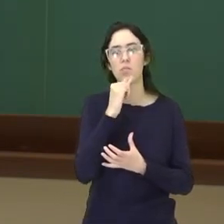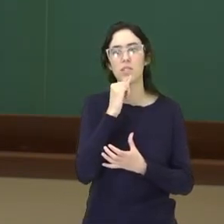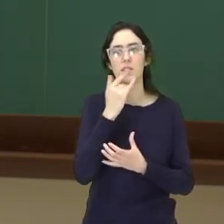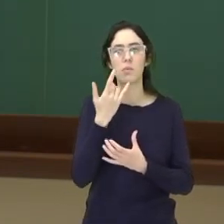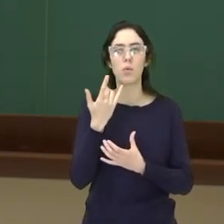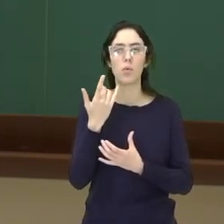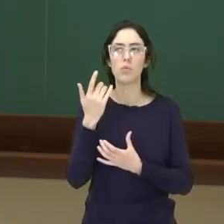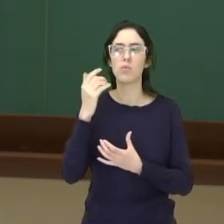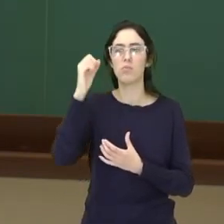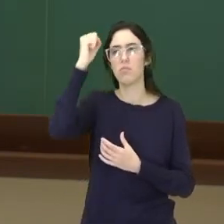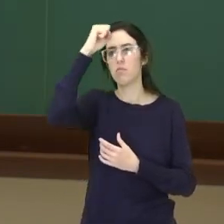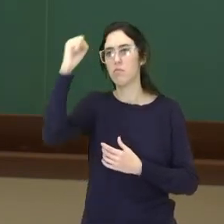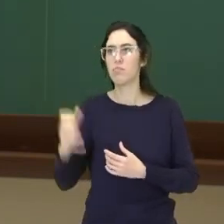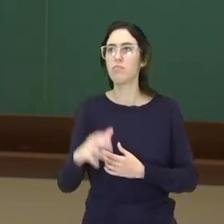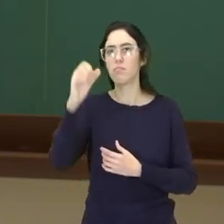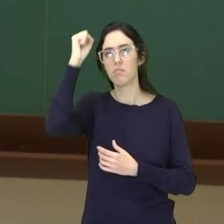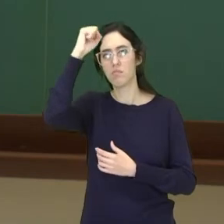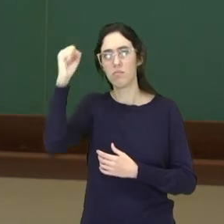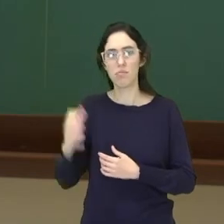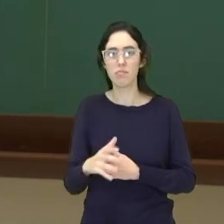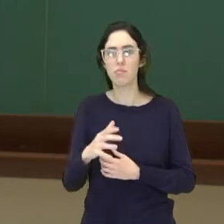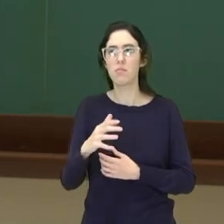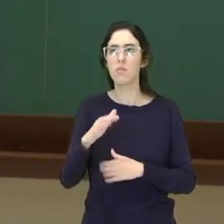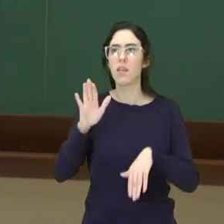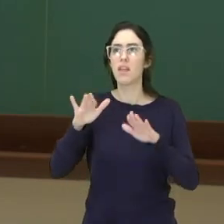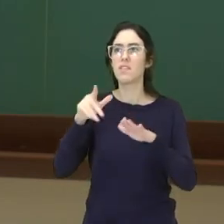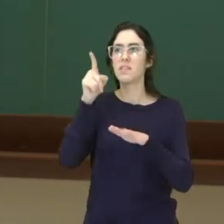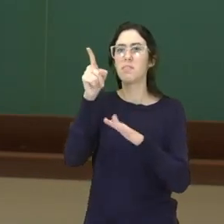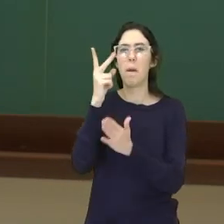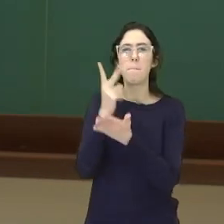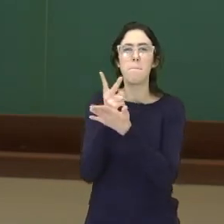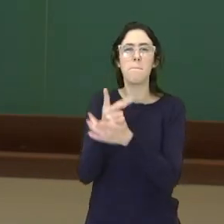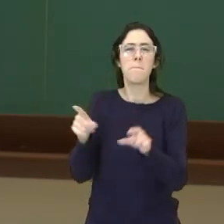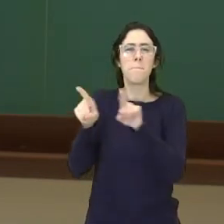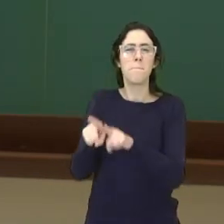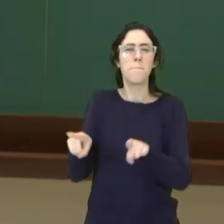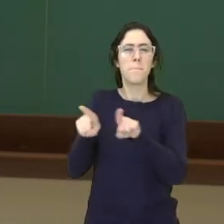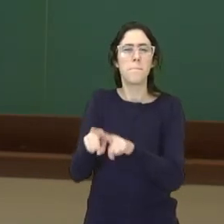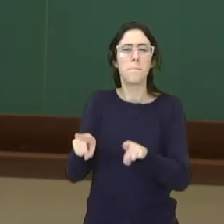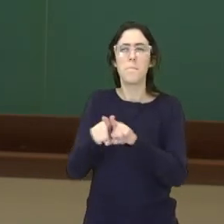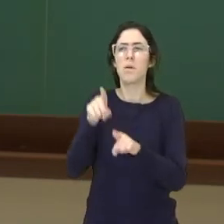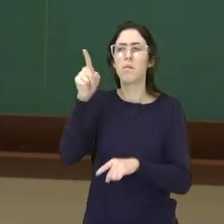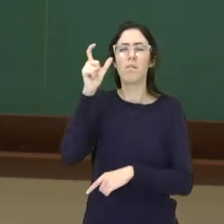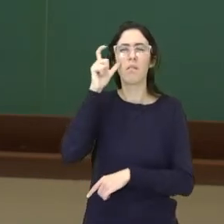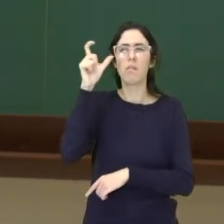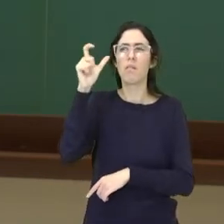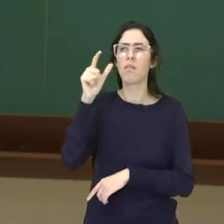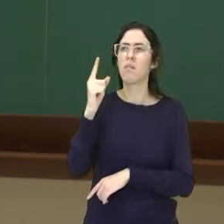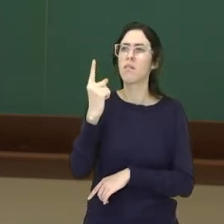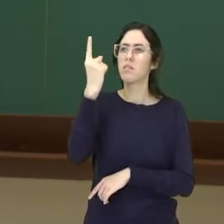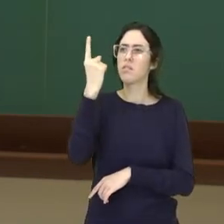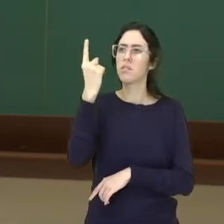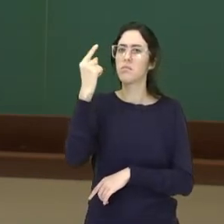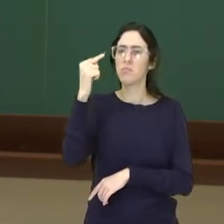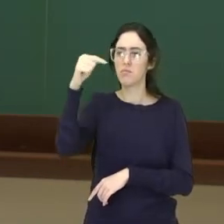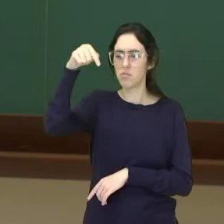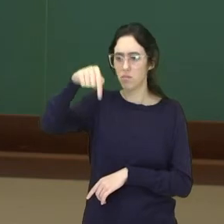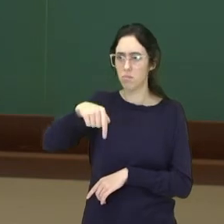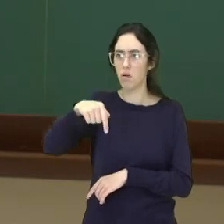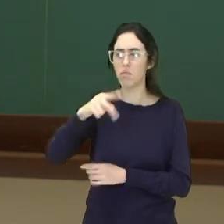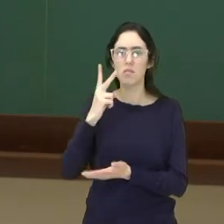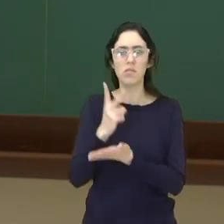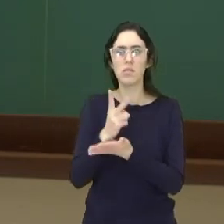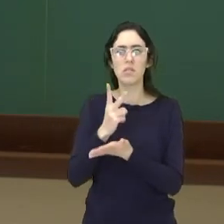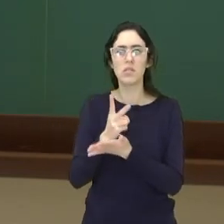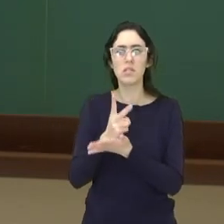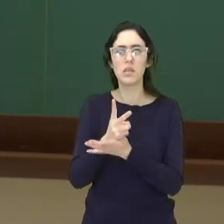um pezinho na opção de meia, quando eu rodasse a roleta, a parte que me interessa ficar para baixo, a parte que não me interessa ficar para